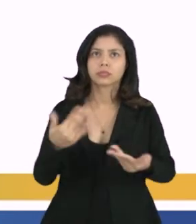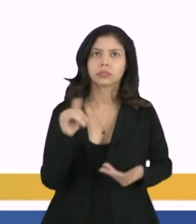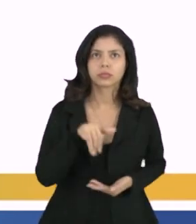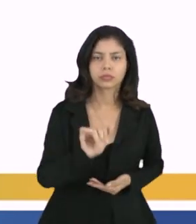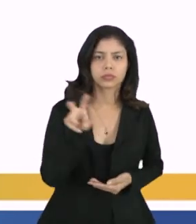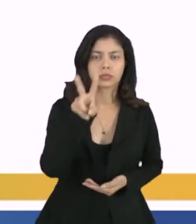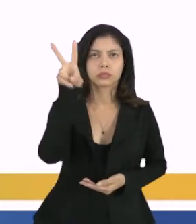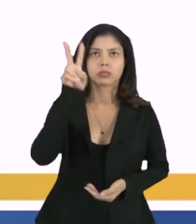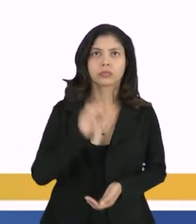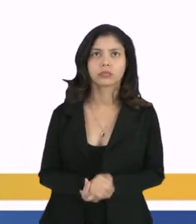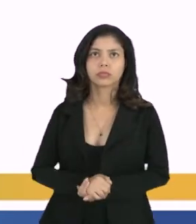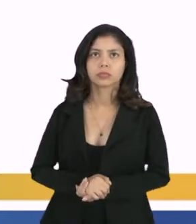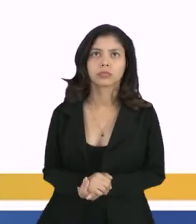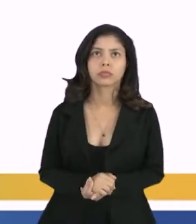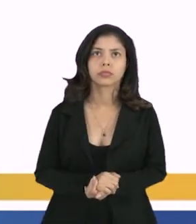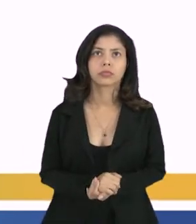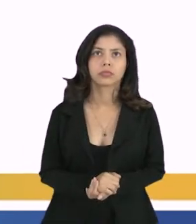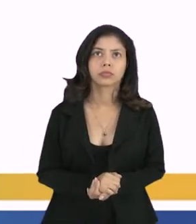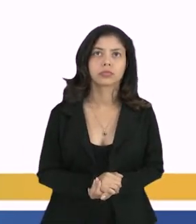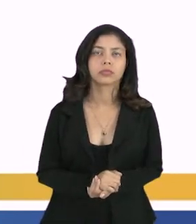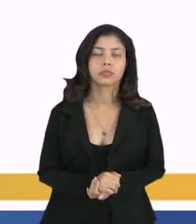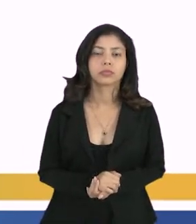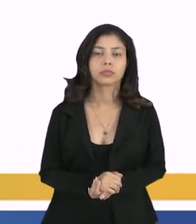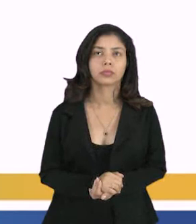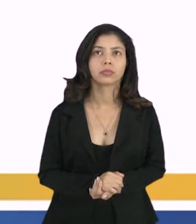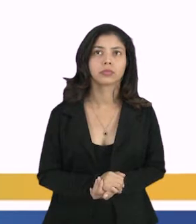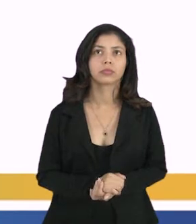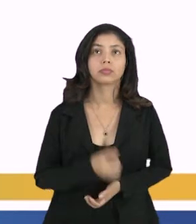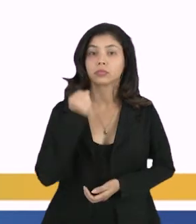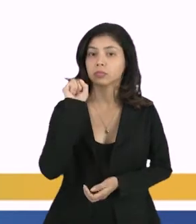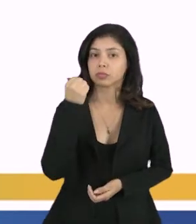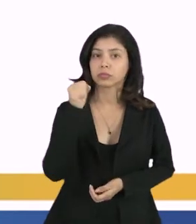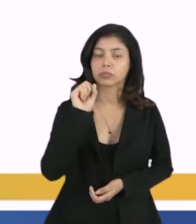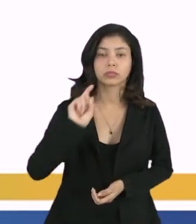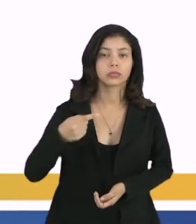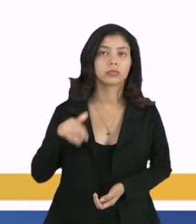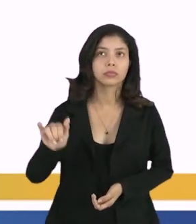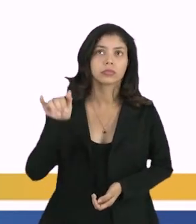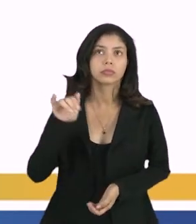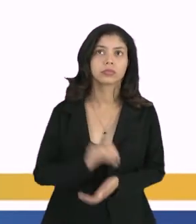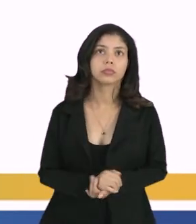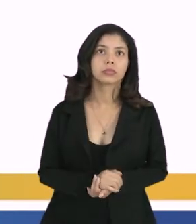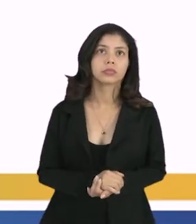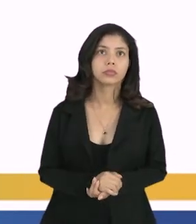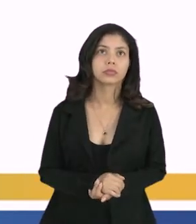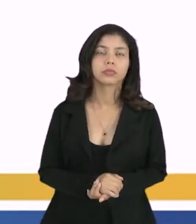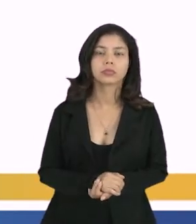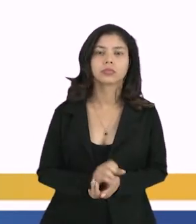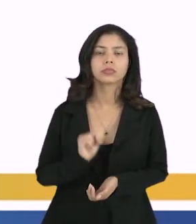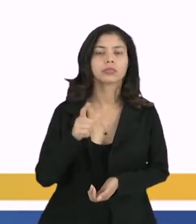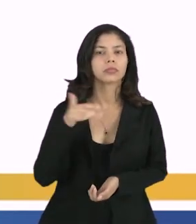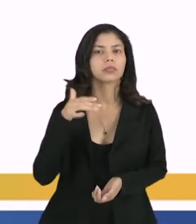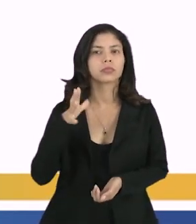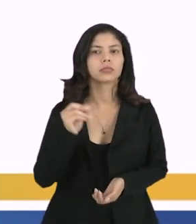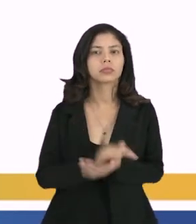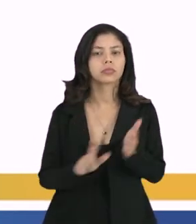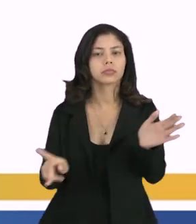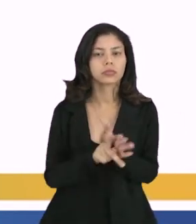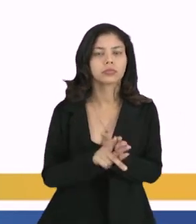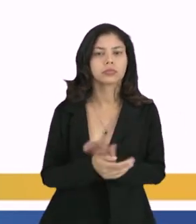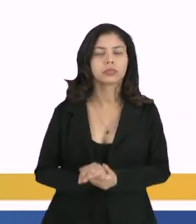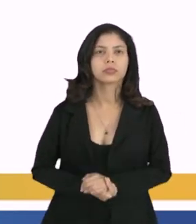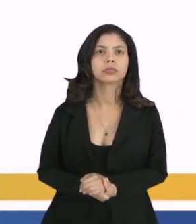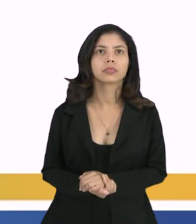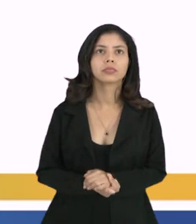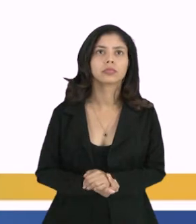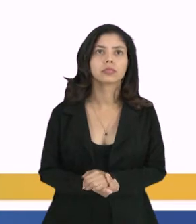8, qual deve ser o valor de y para que o par ordenado 8y seja sua solução?